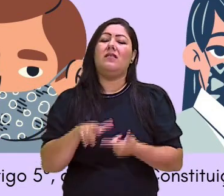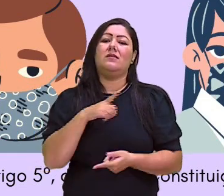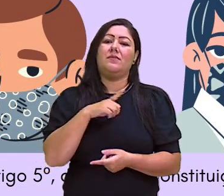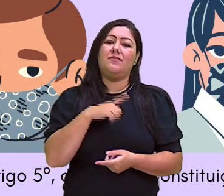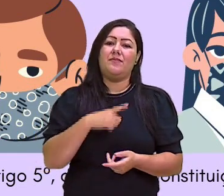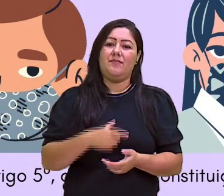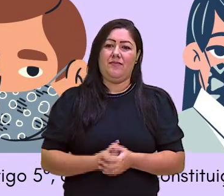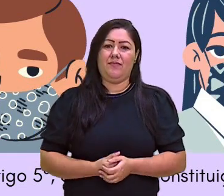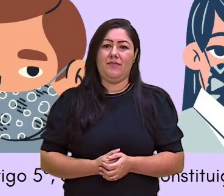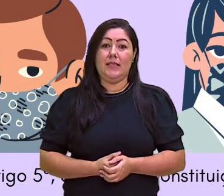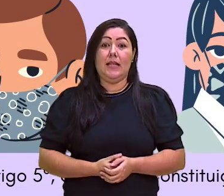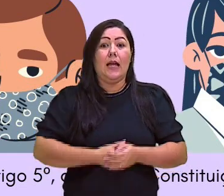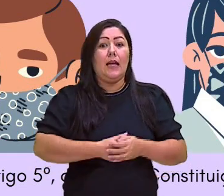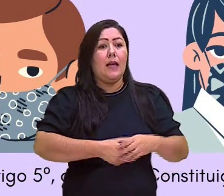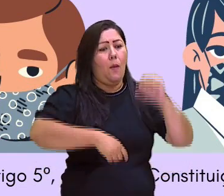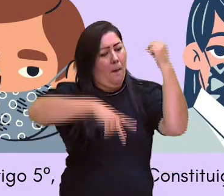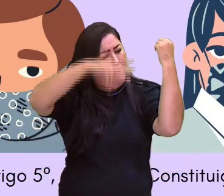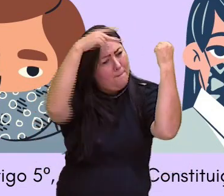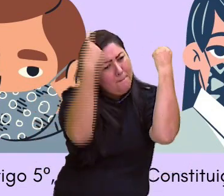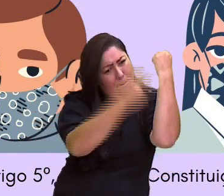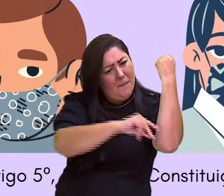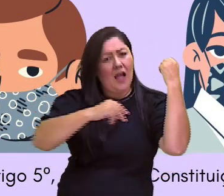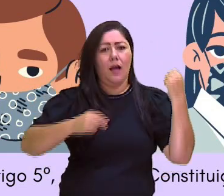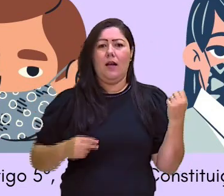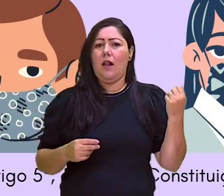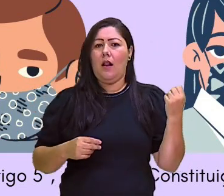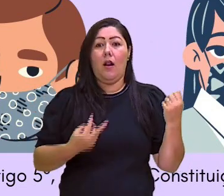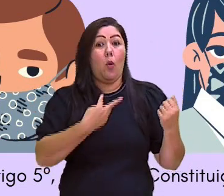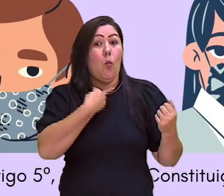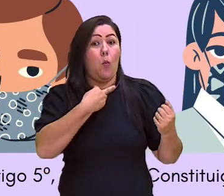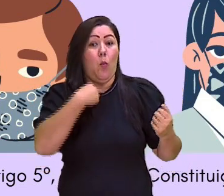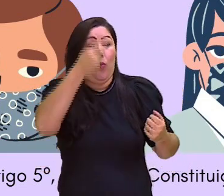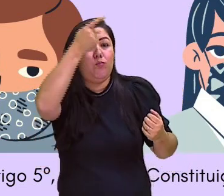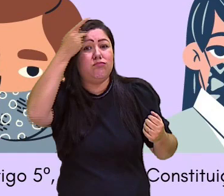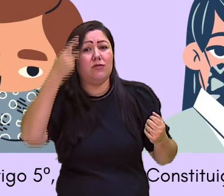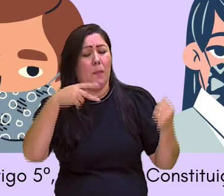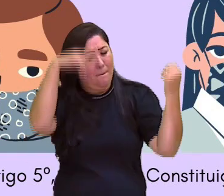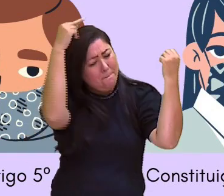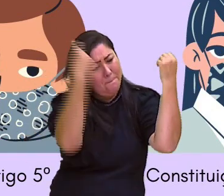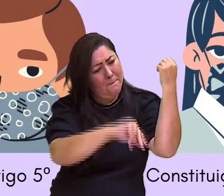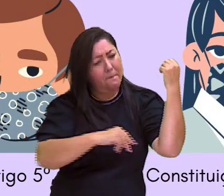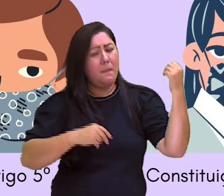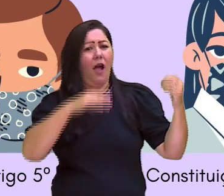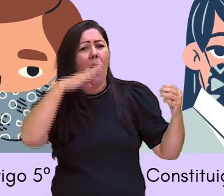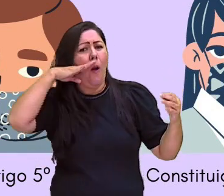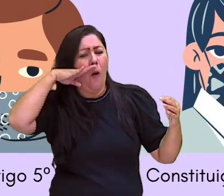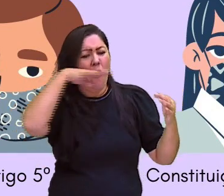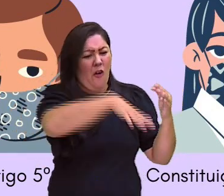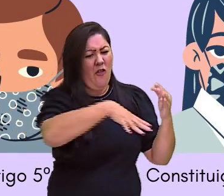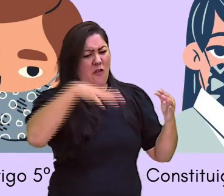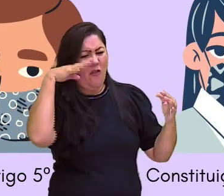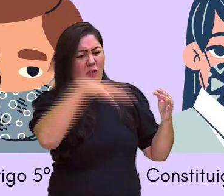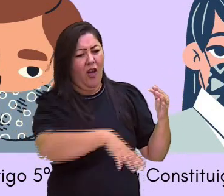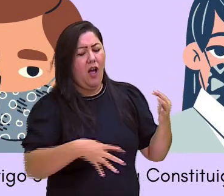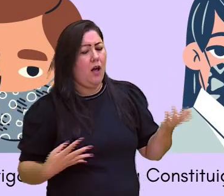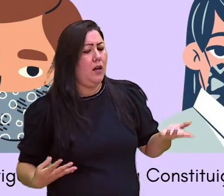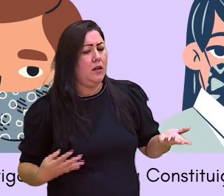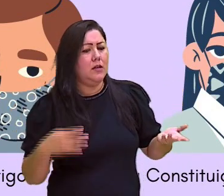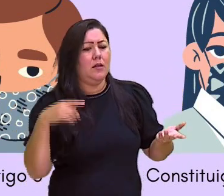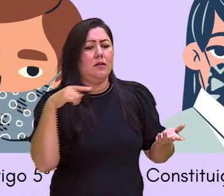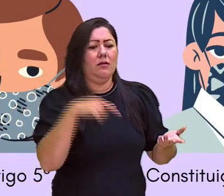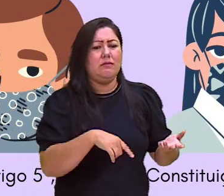artigo 5º reza o seguinte: ninguém será submetido à tortura, nem a tratamento ou castigo cruel,